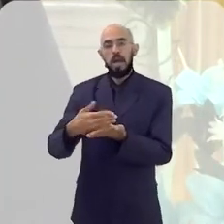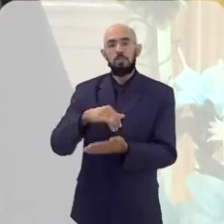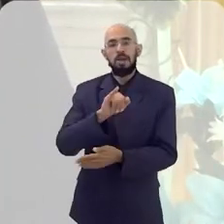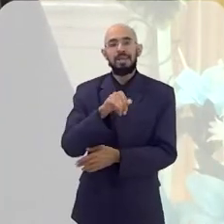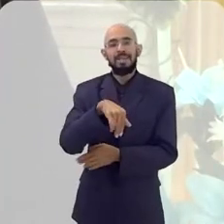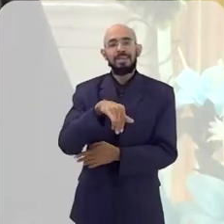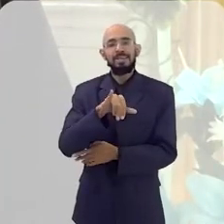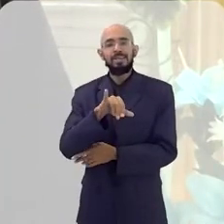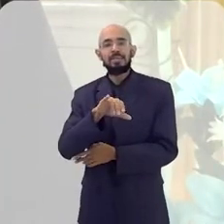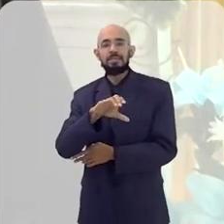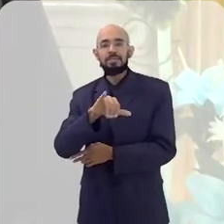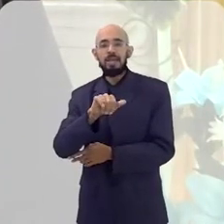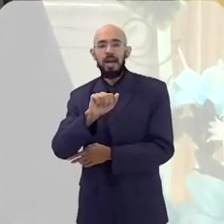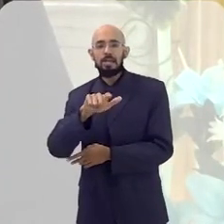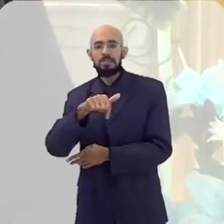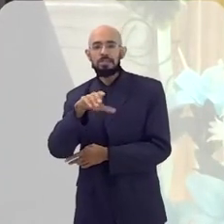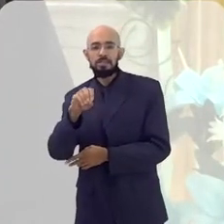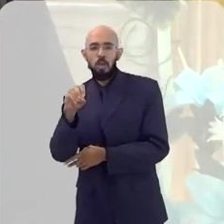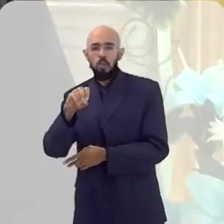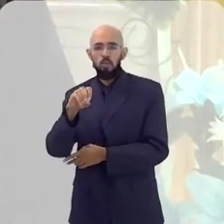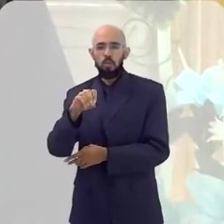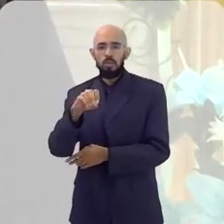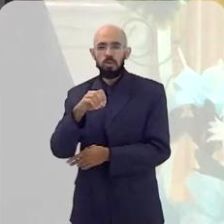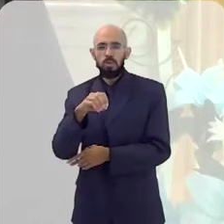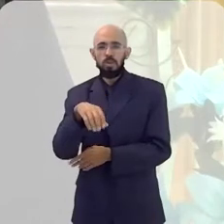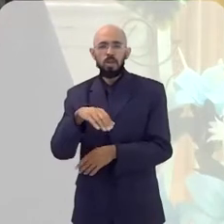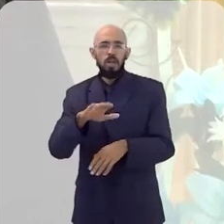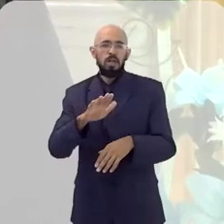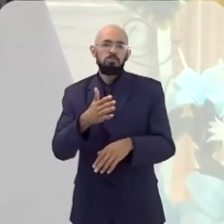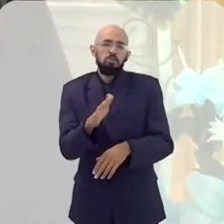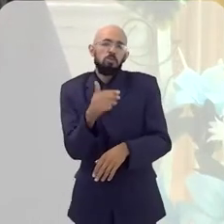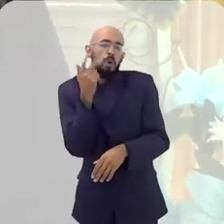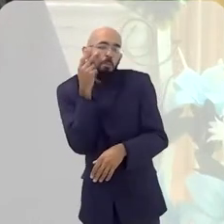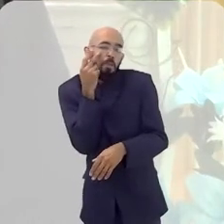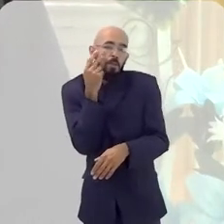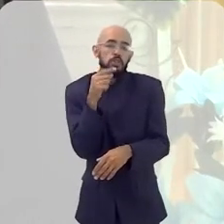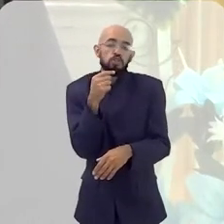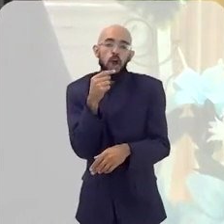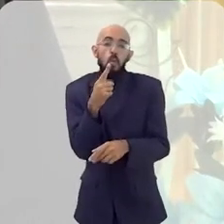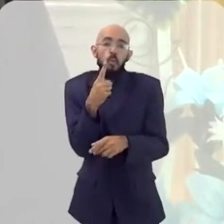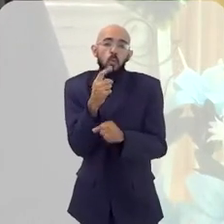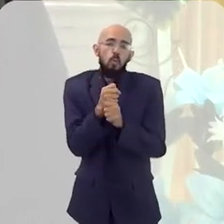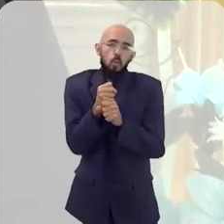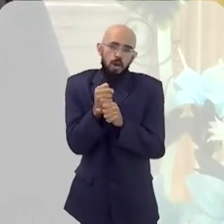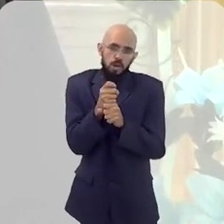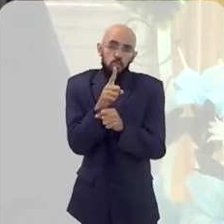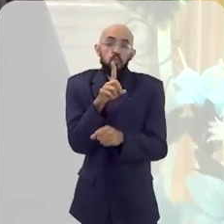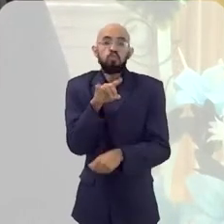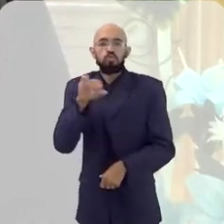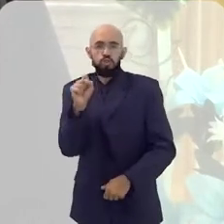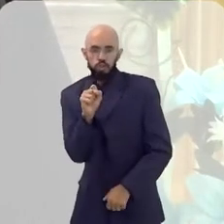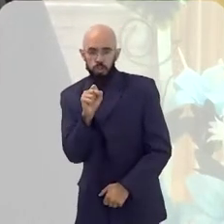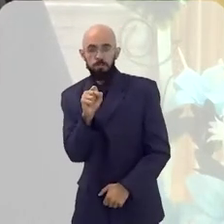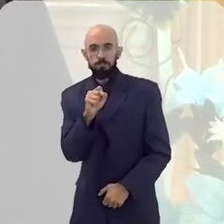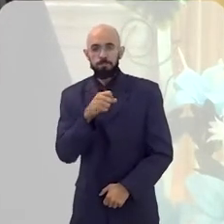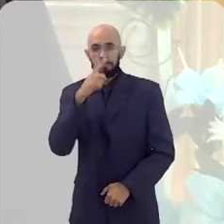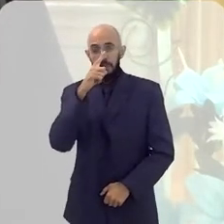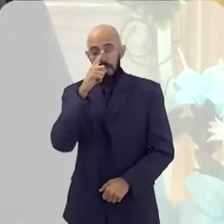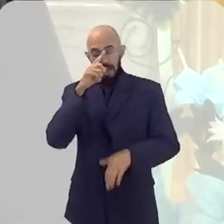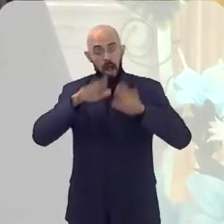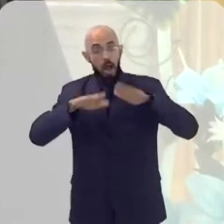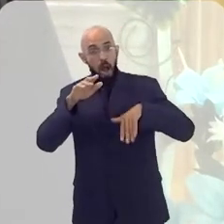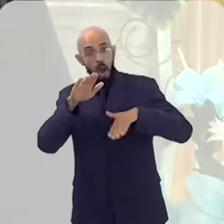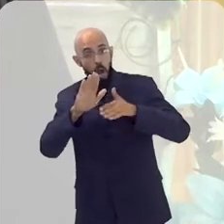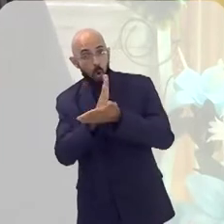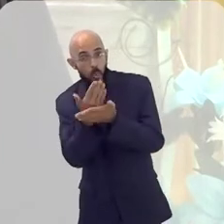de iniciação, que geralmente dura uma roda, um ano e um dia, né? Onde as pessoas equivocadamente